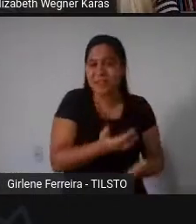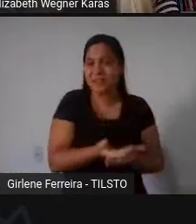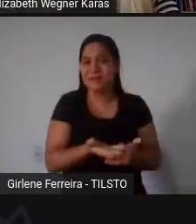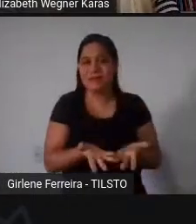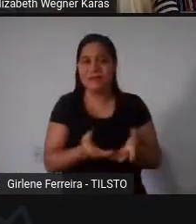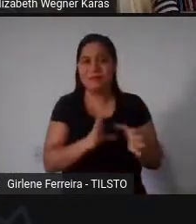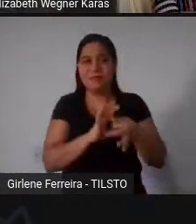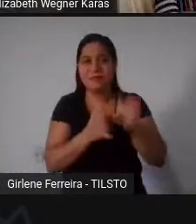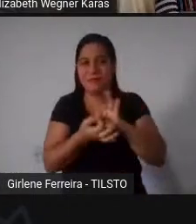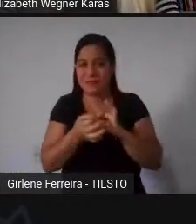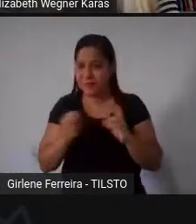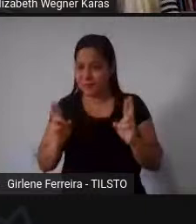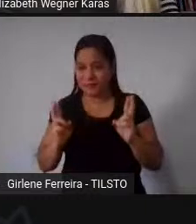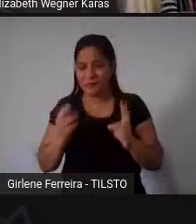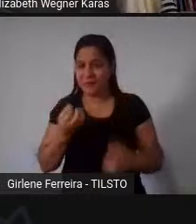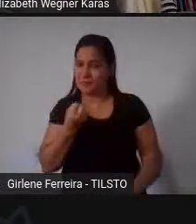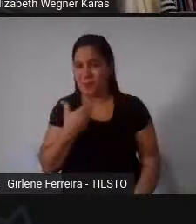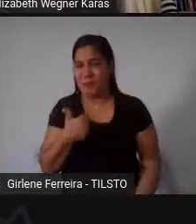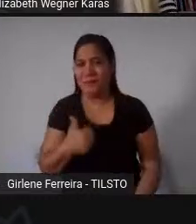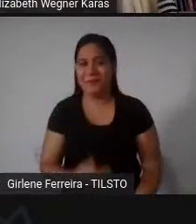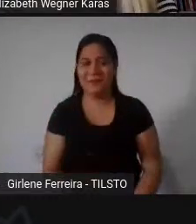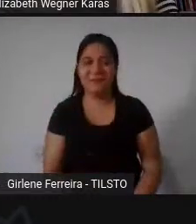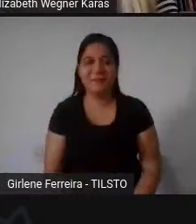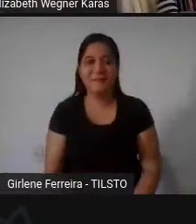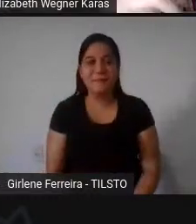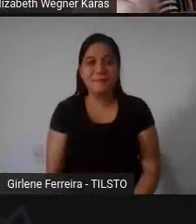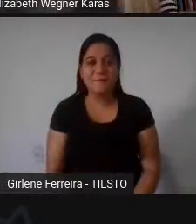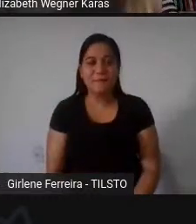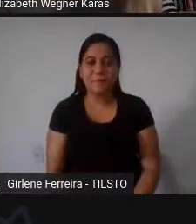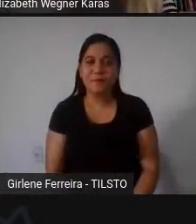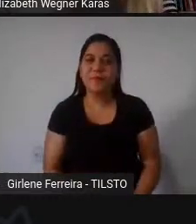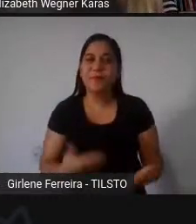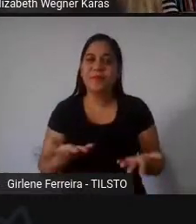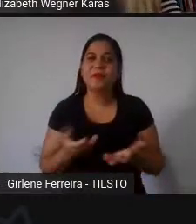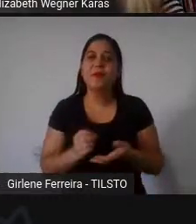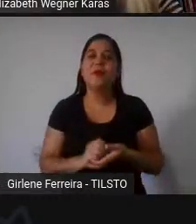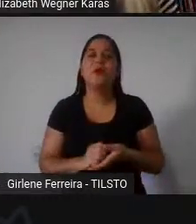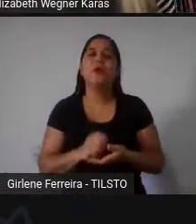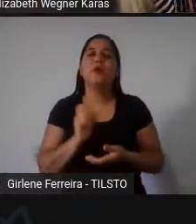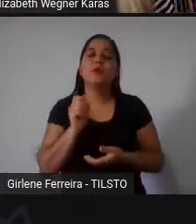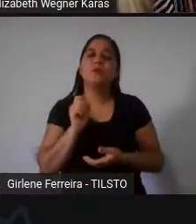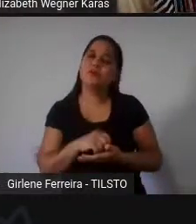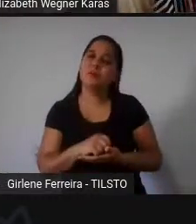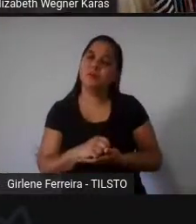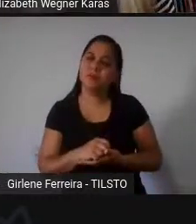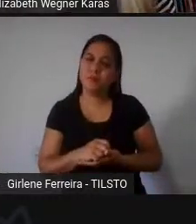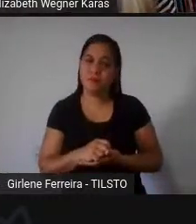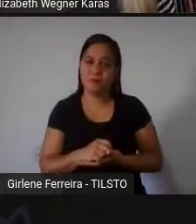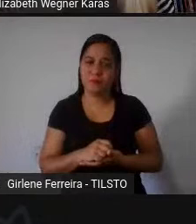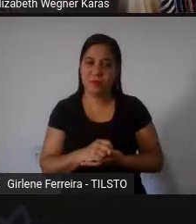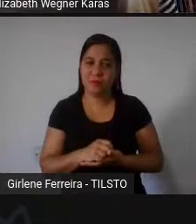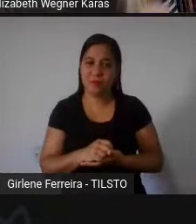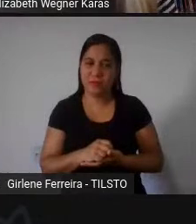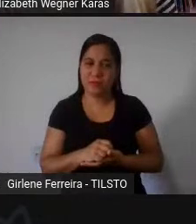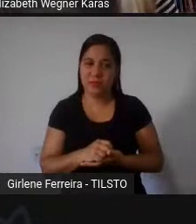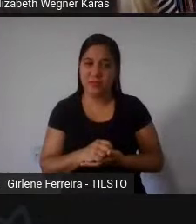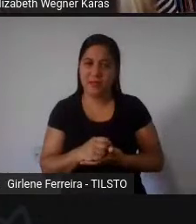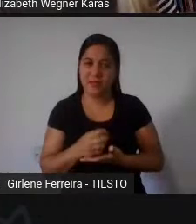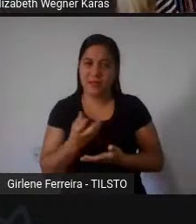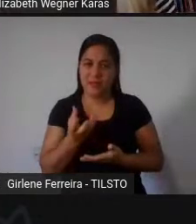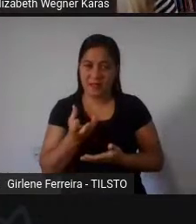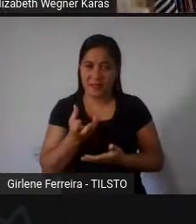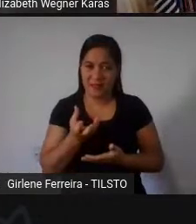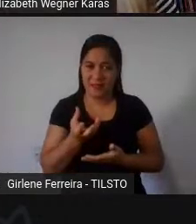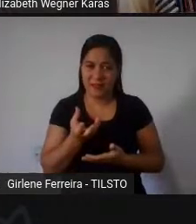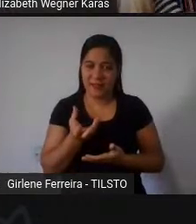combo. E você acha que você... Isso, você também tem um pouco de querer ajudar os outros